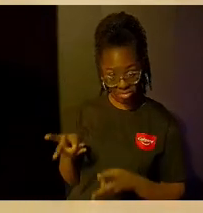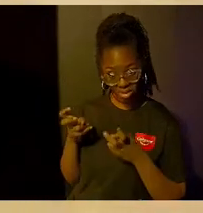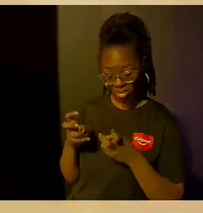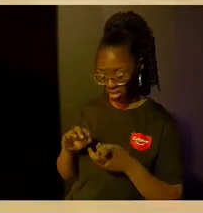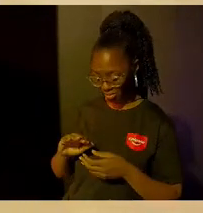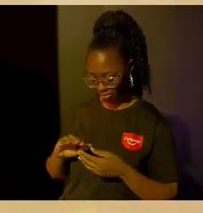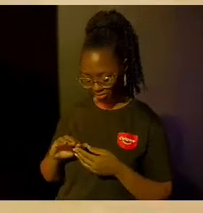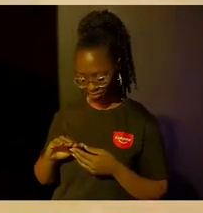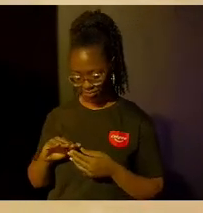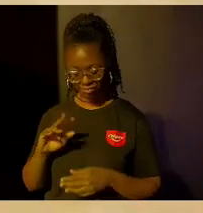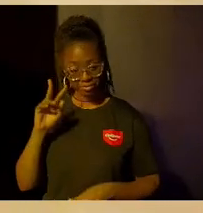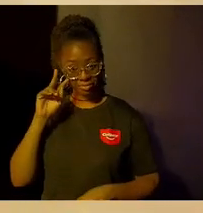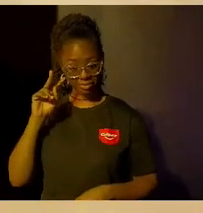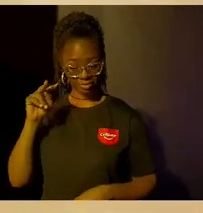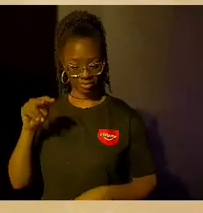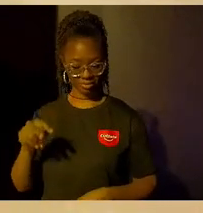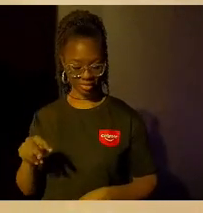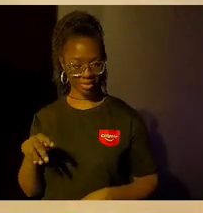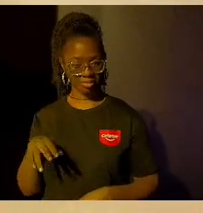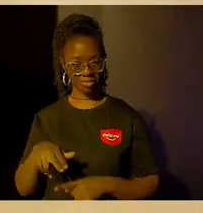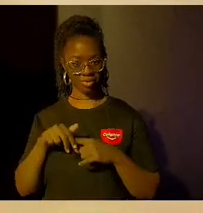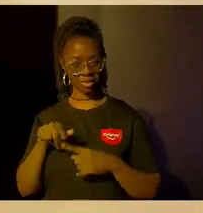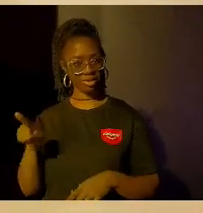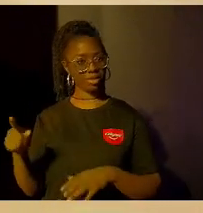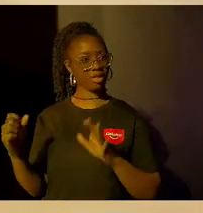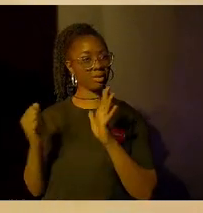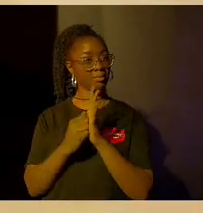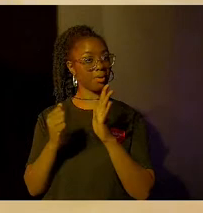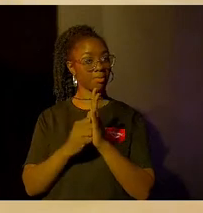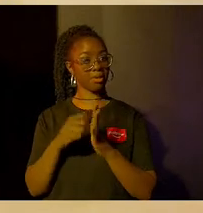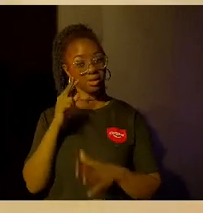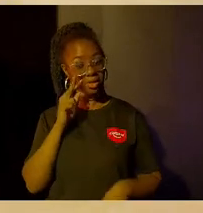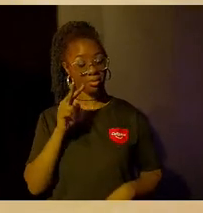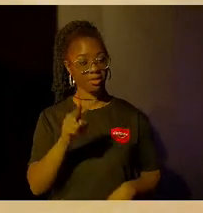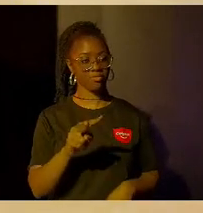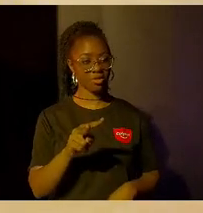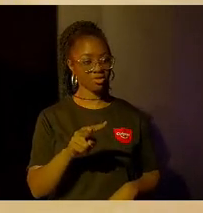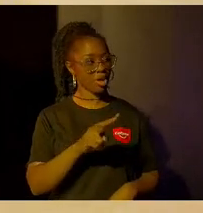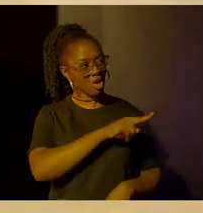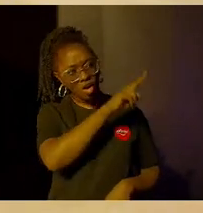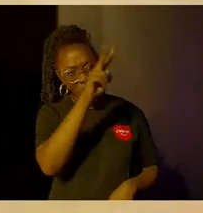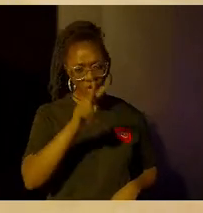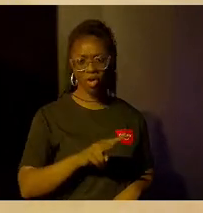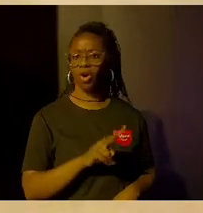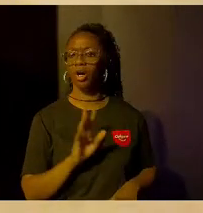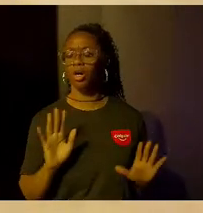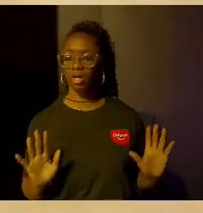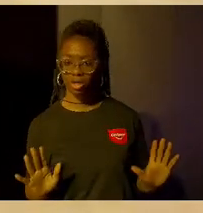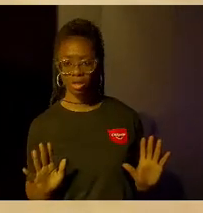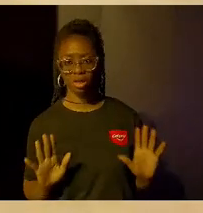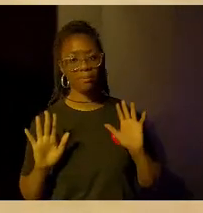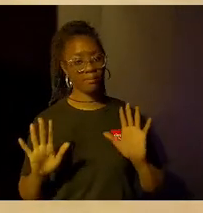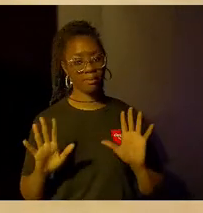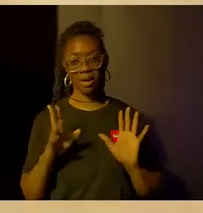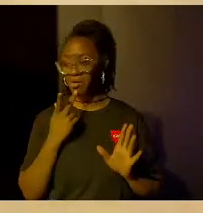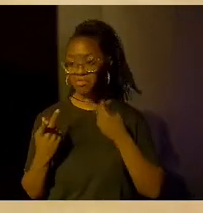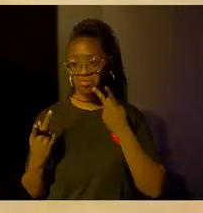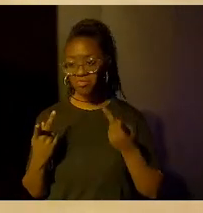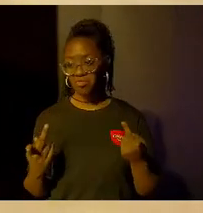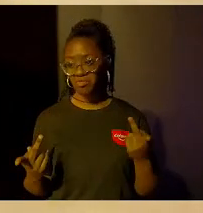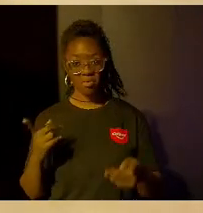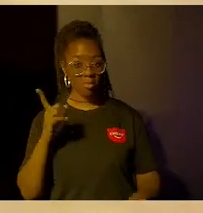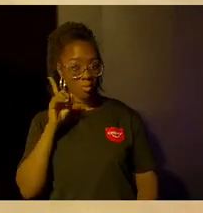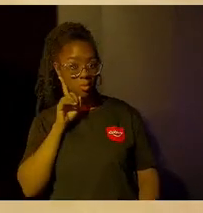de cima a baixo porque o Senhor veio aqui ficar na porta da minha casa então é para ver olha de cima a baixo mas não chama isso aqui de